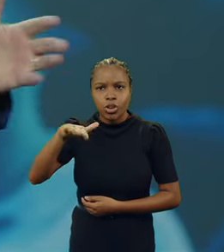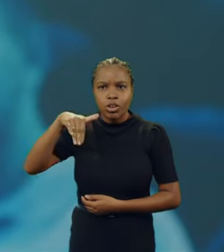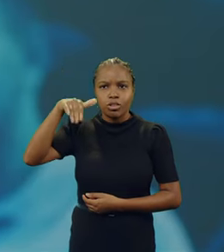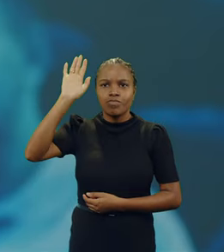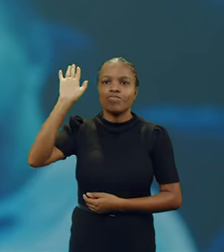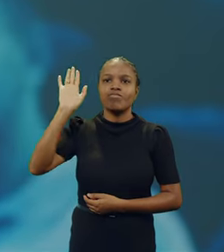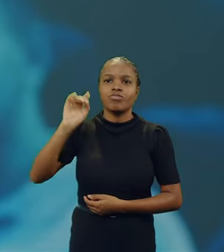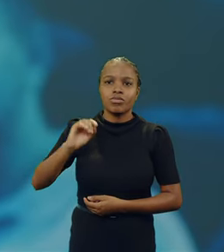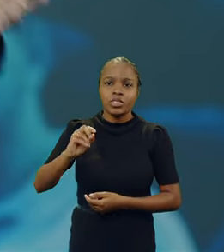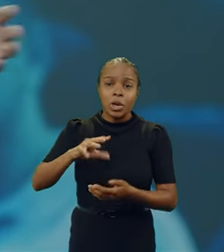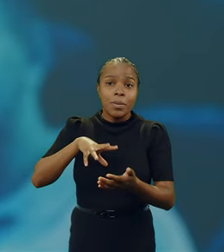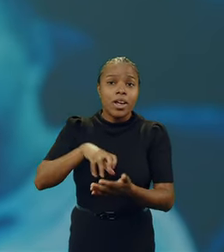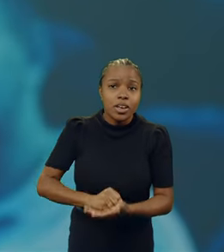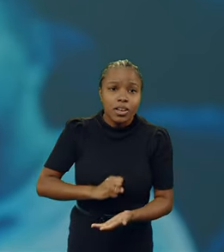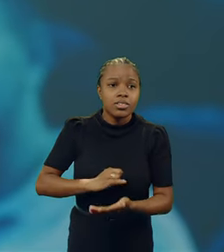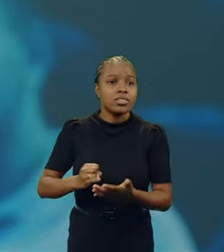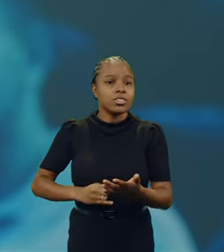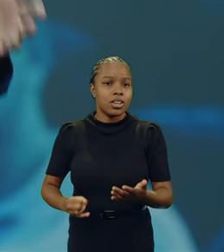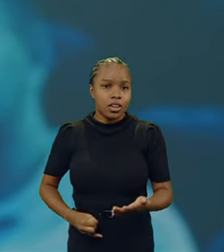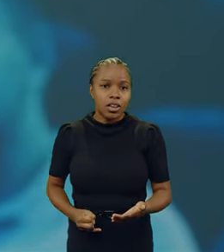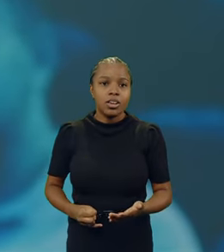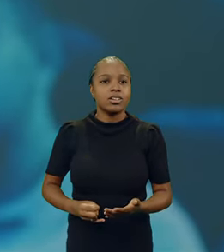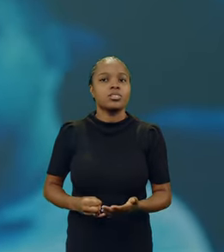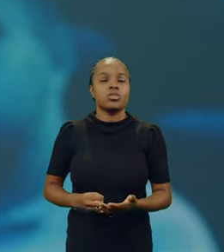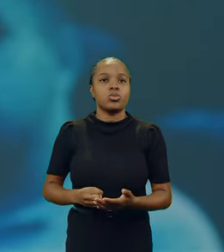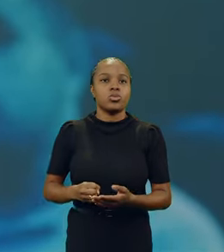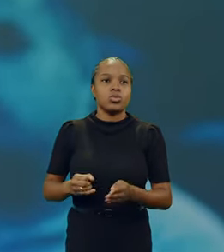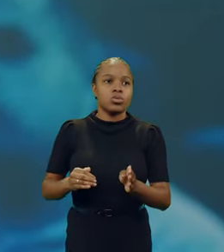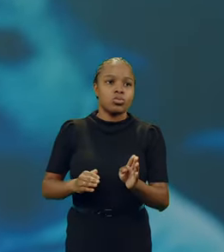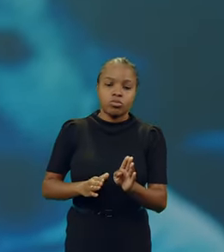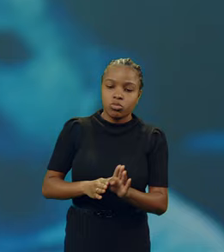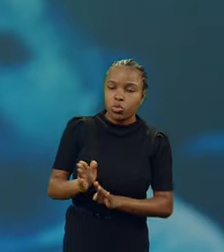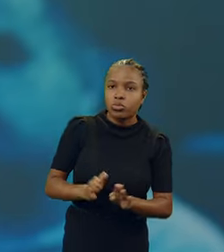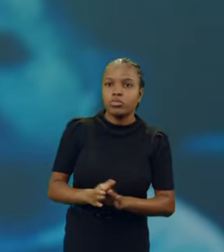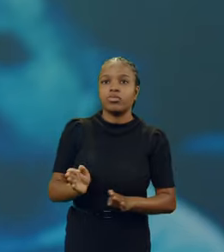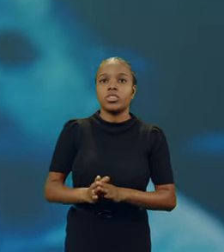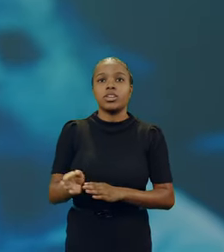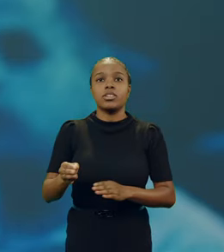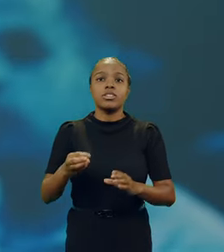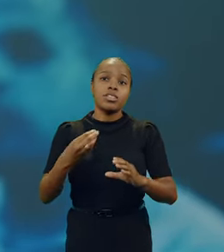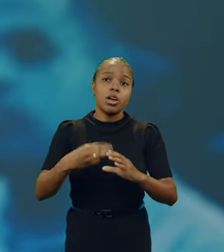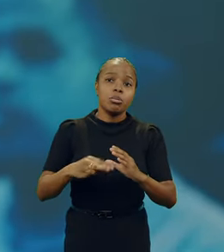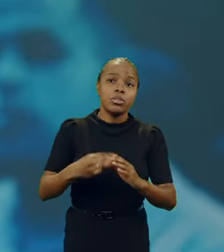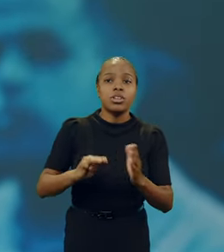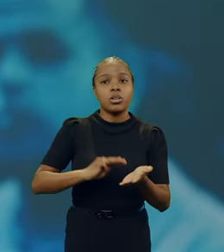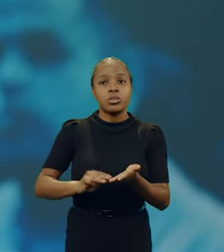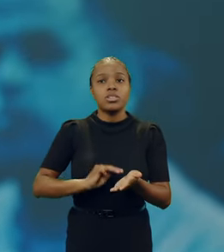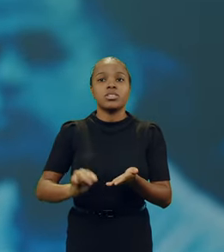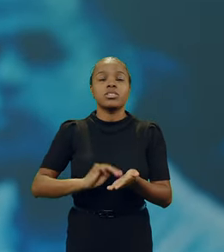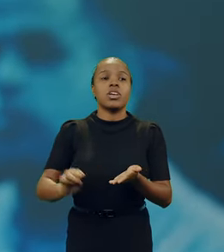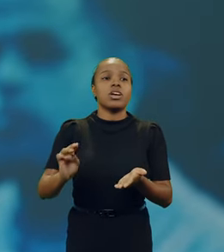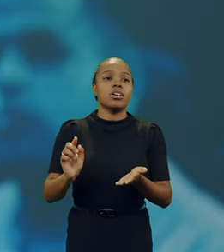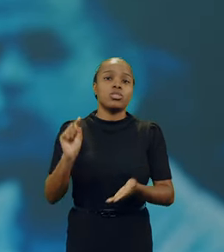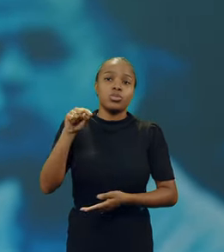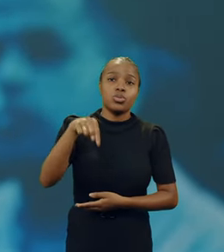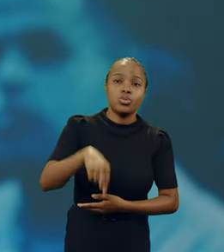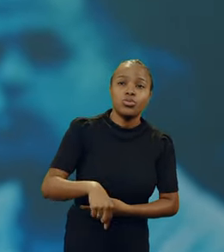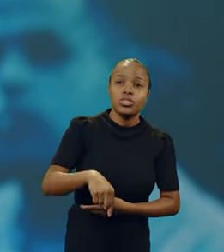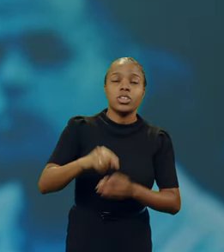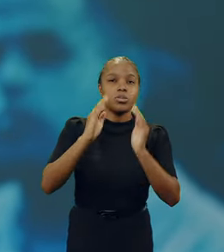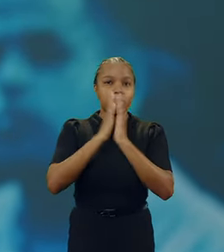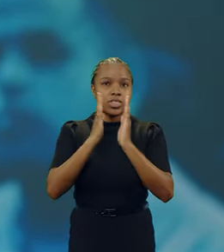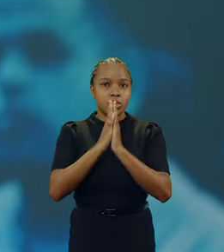para cadastro, esse número é para atenção, esse número é para mandar mensagem. Enfim, irmãos, e eu desci aqui e falei, irmãos, vamos fazer uma oração. Quem tem